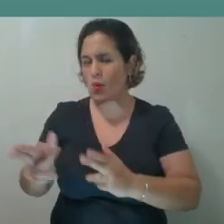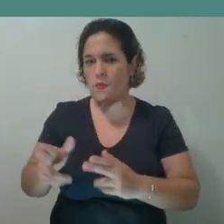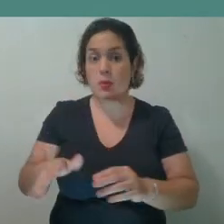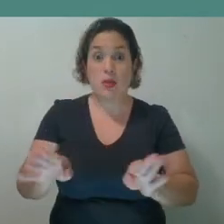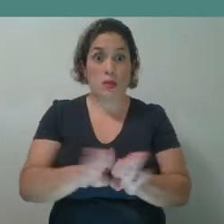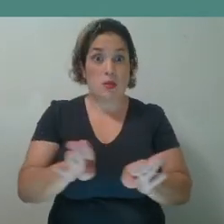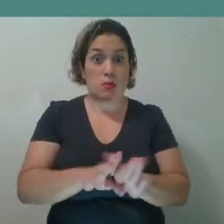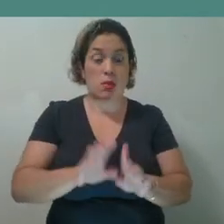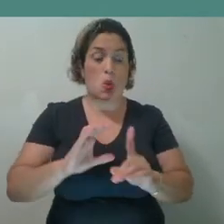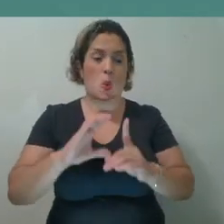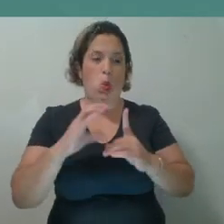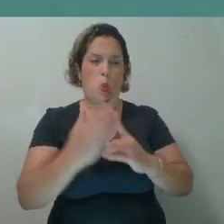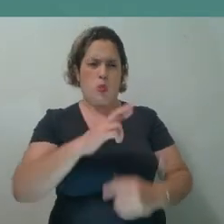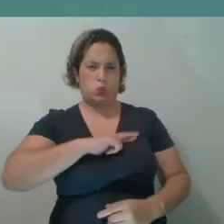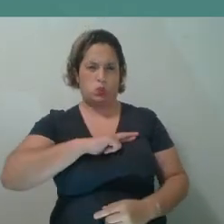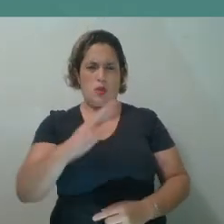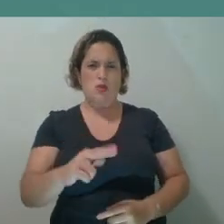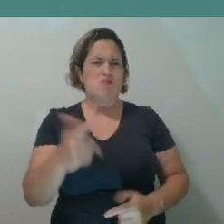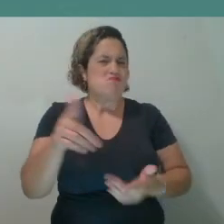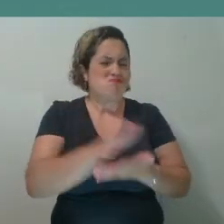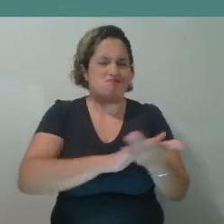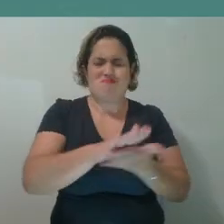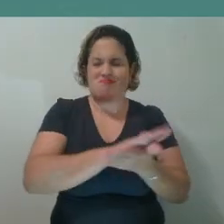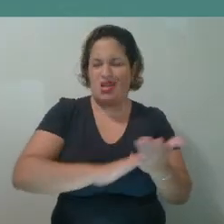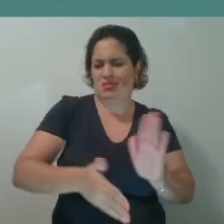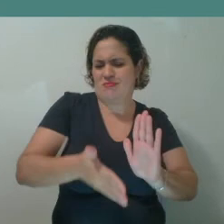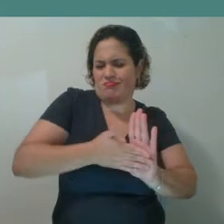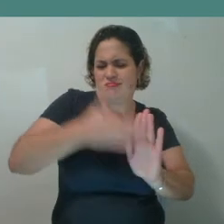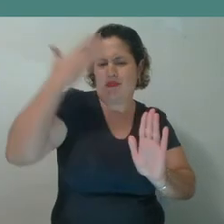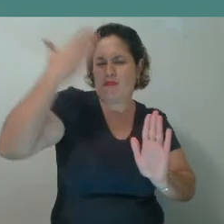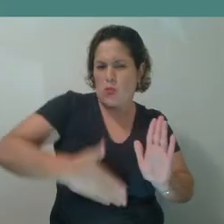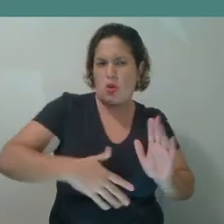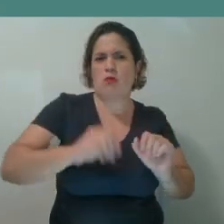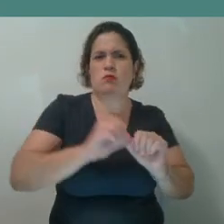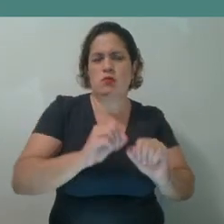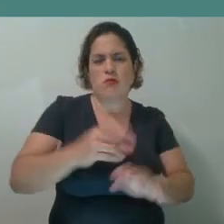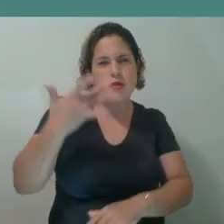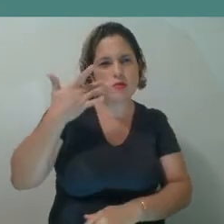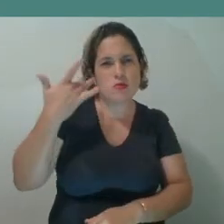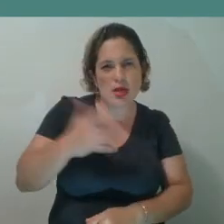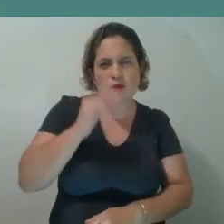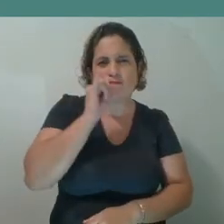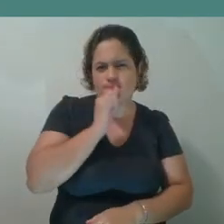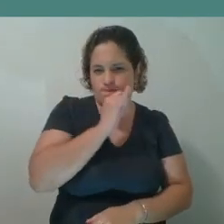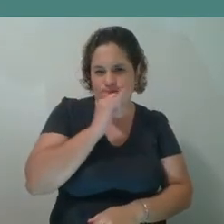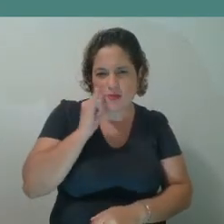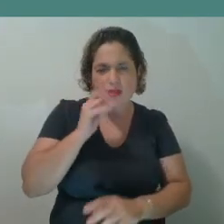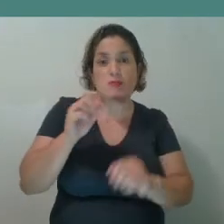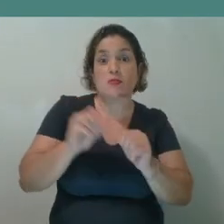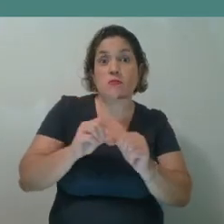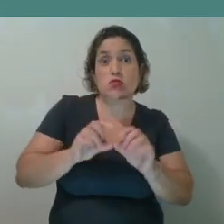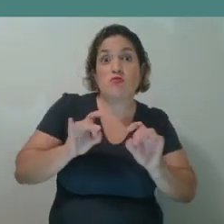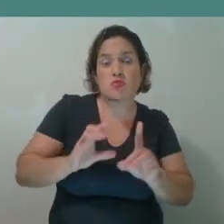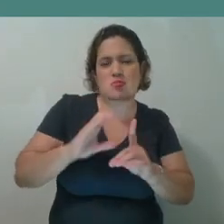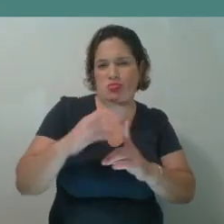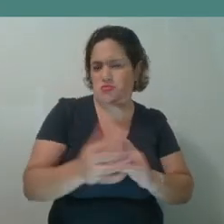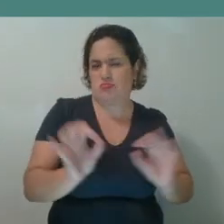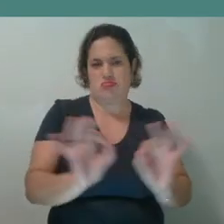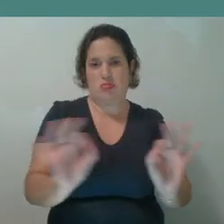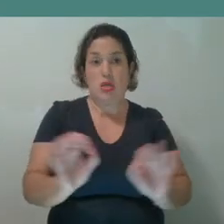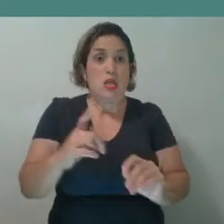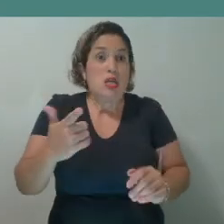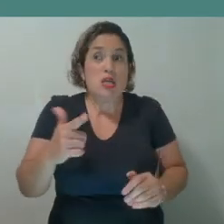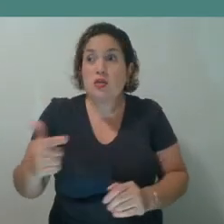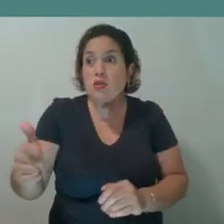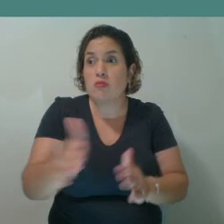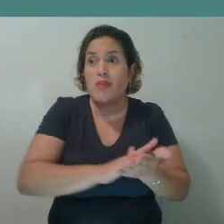Com relação aos cultos, então, não há documentação de mutilação de gatos para rituais e não há grupos conhecidos que praticam religiões